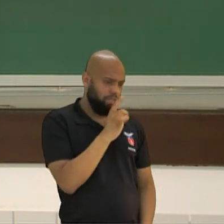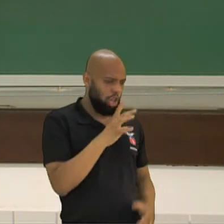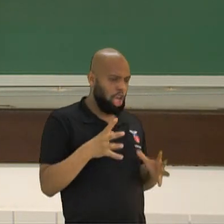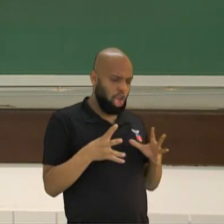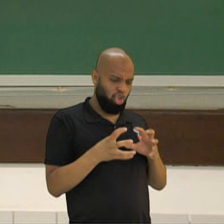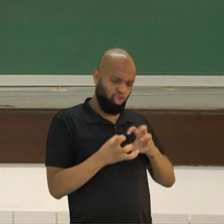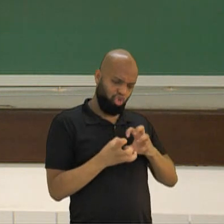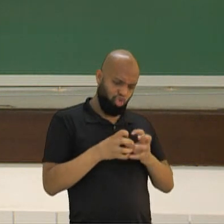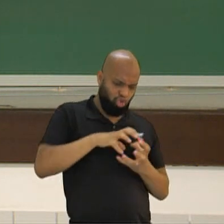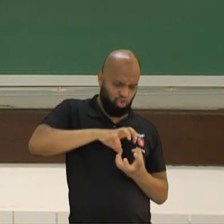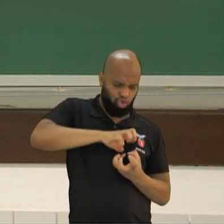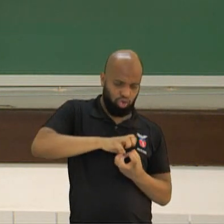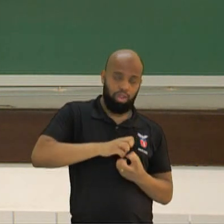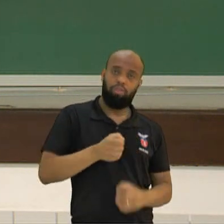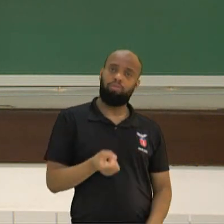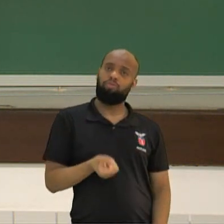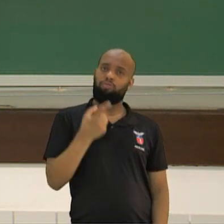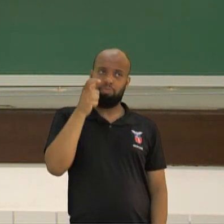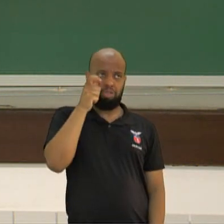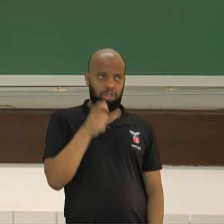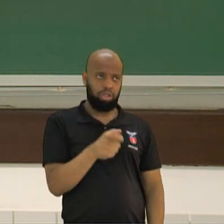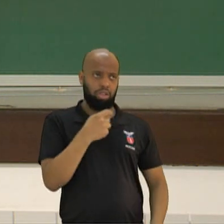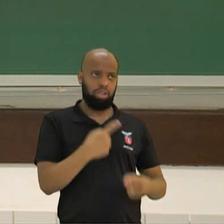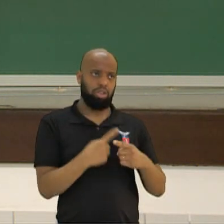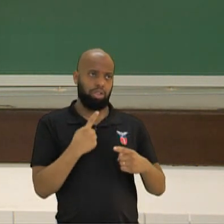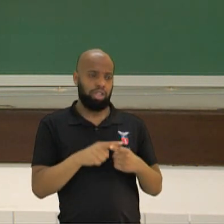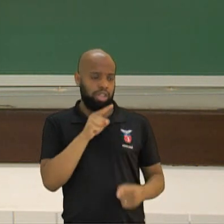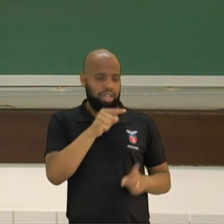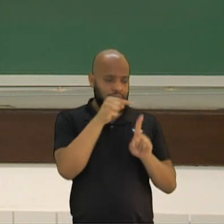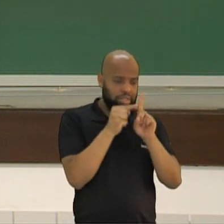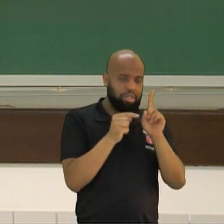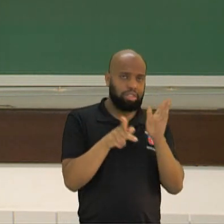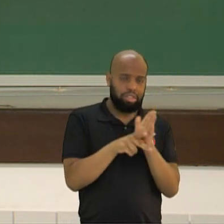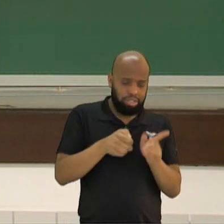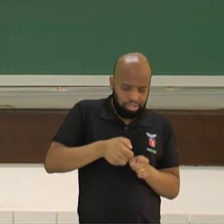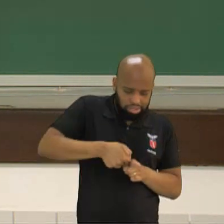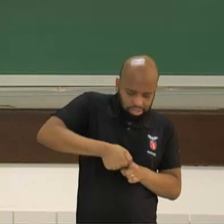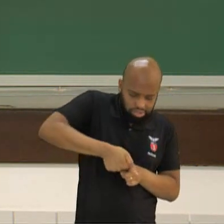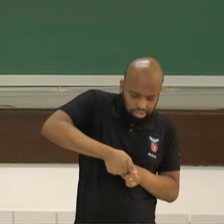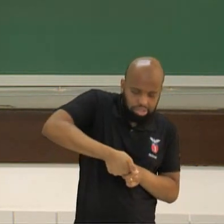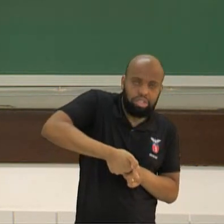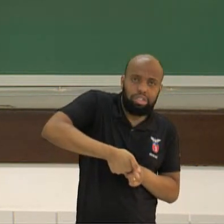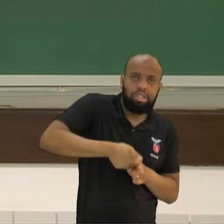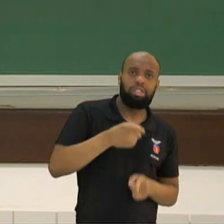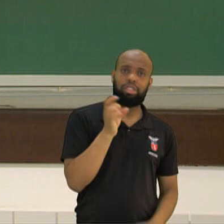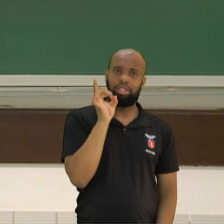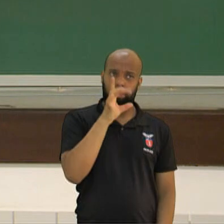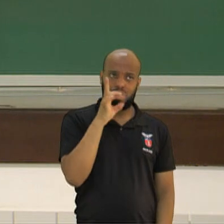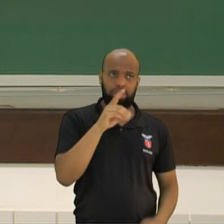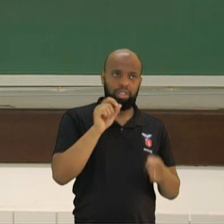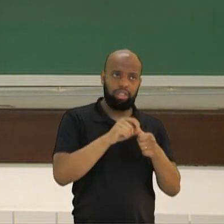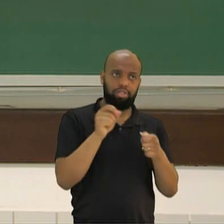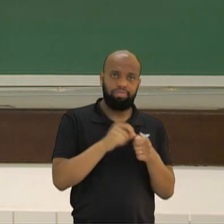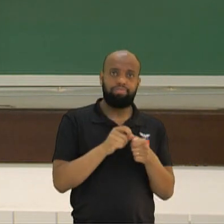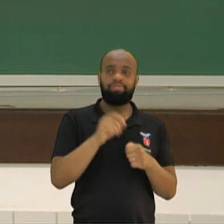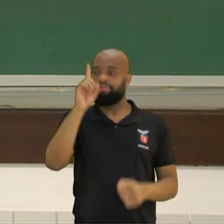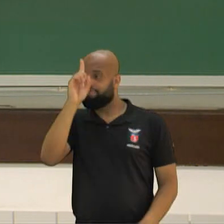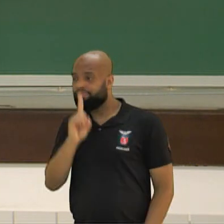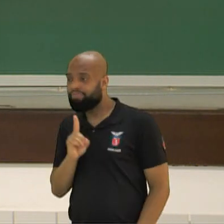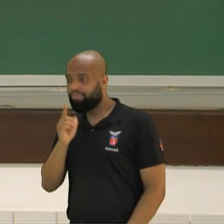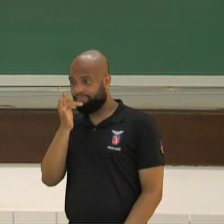rugosa. Que interessante, esse tipo de ervilha que produz sementes amarelas, flores